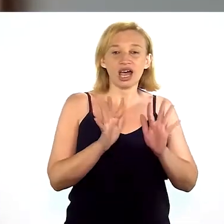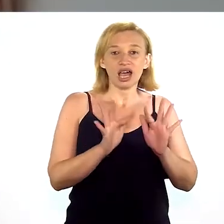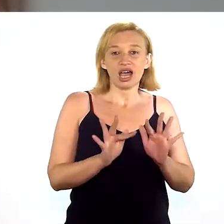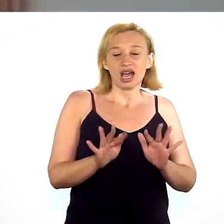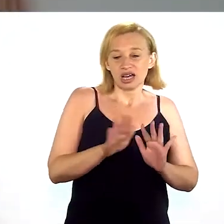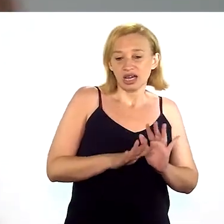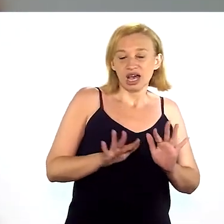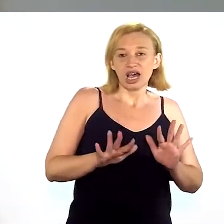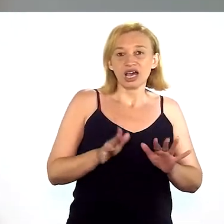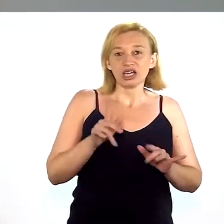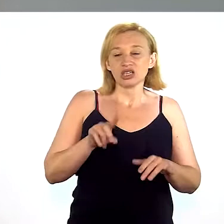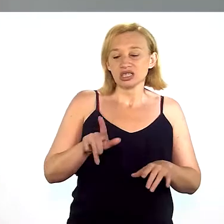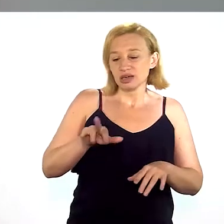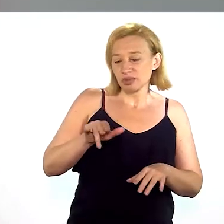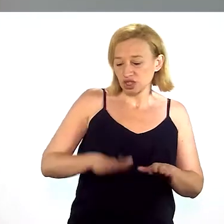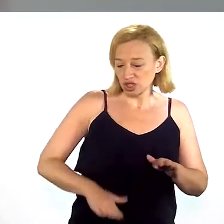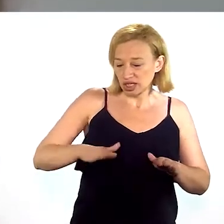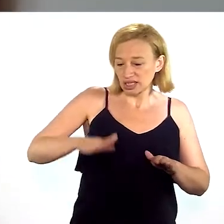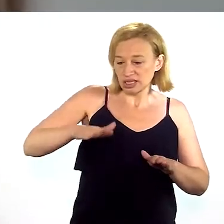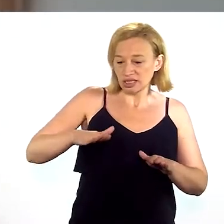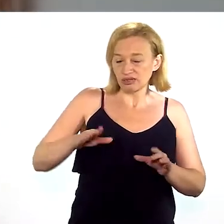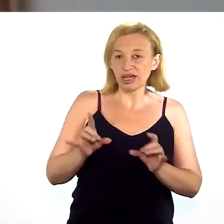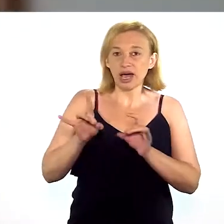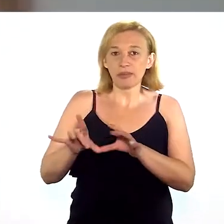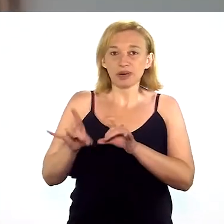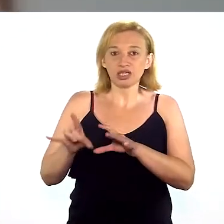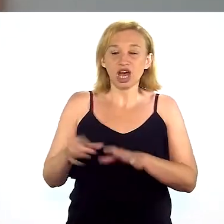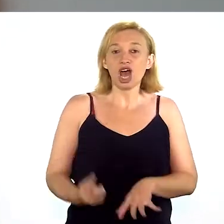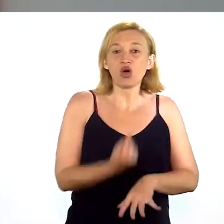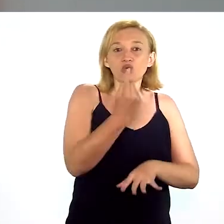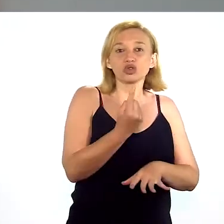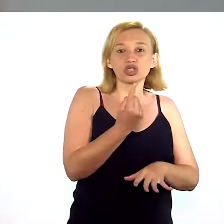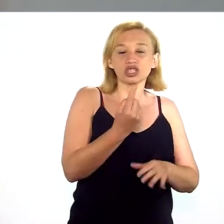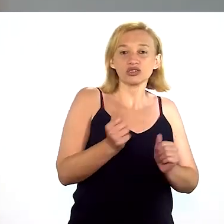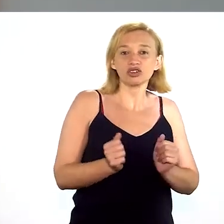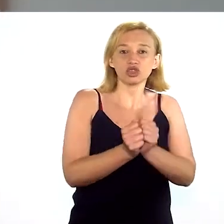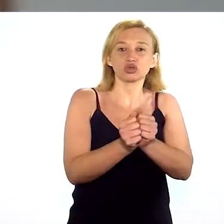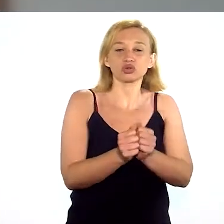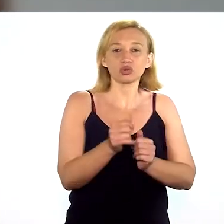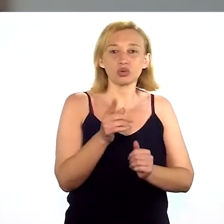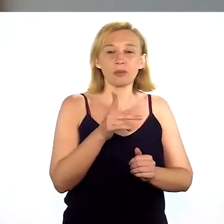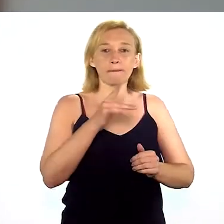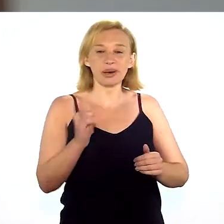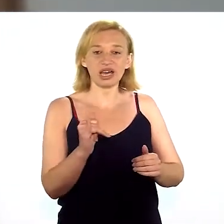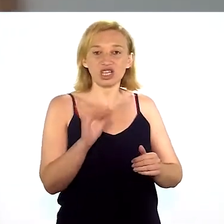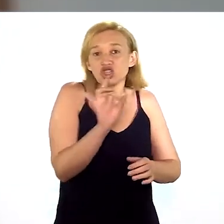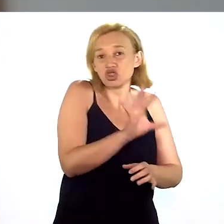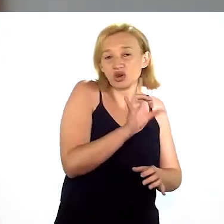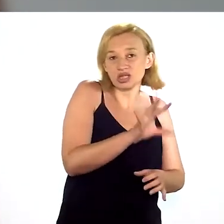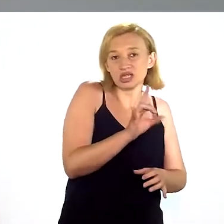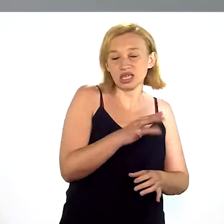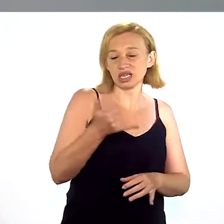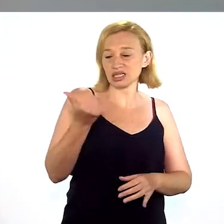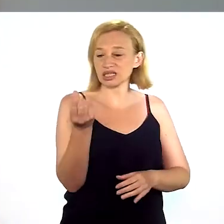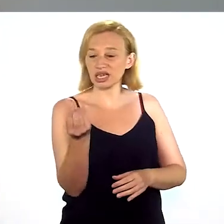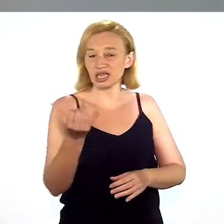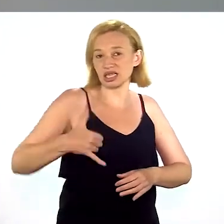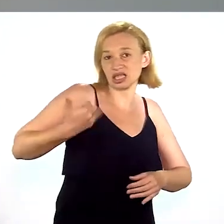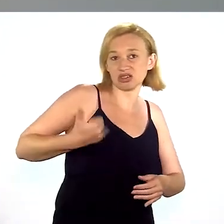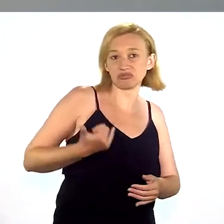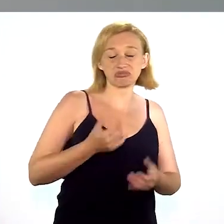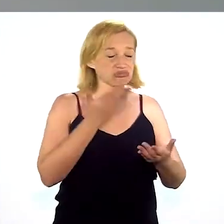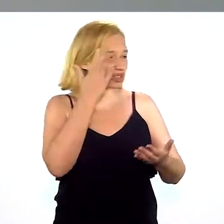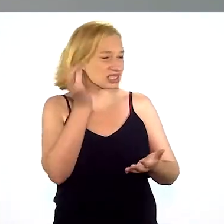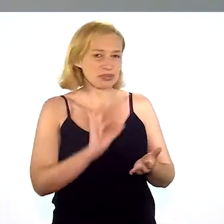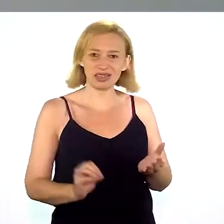pessoas vão crescendo, elas também vão deixando ela lá. E ela é a única que fica com o pai. Ela se vê sozinha aos 6 anos, sem saber cozinhar, sem saber se